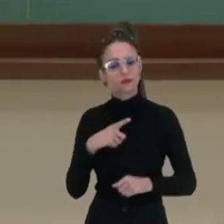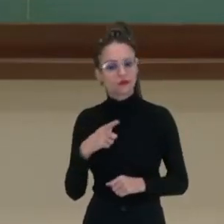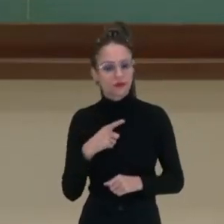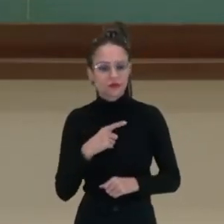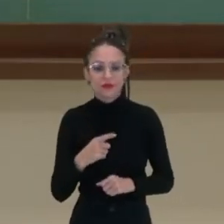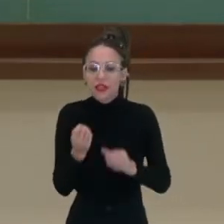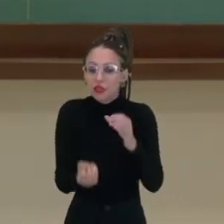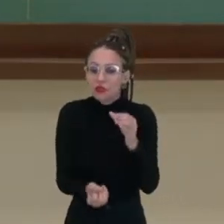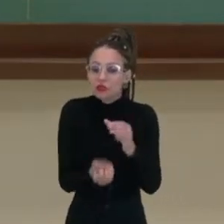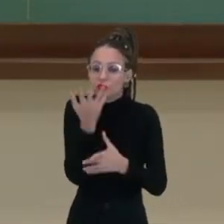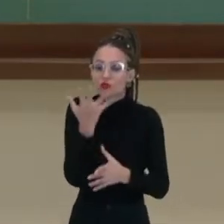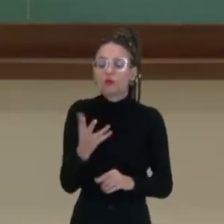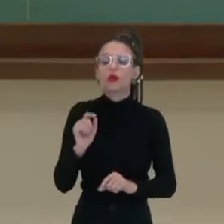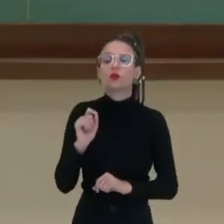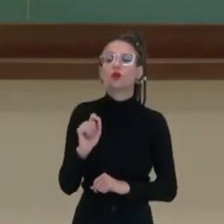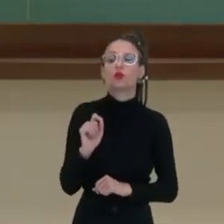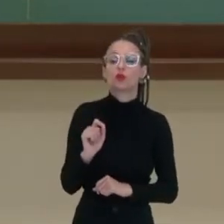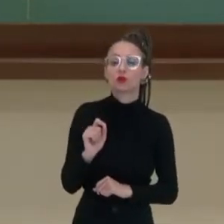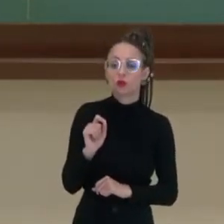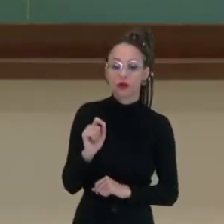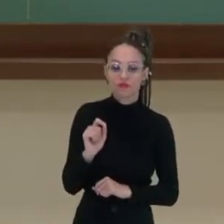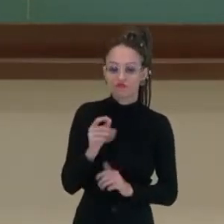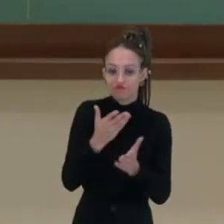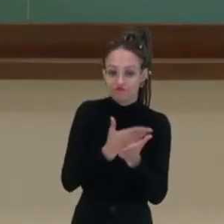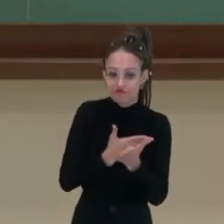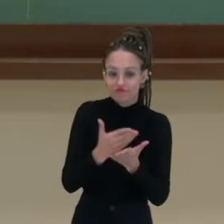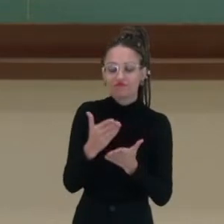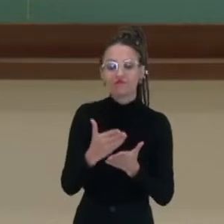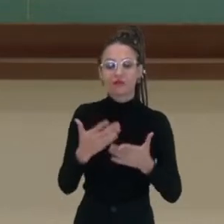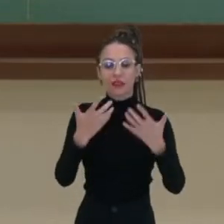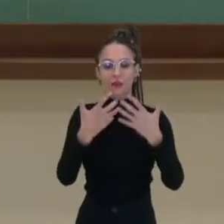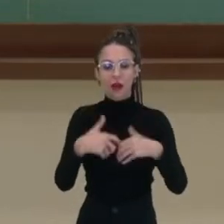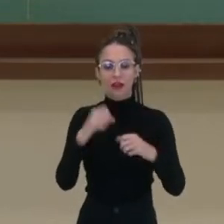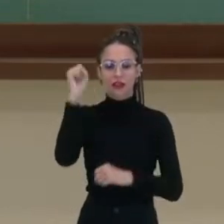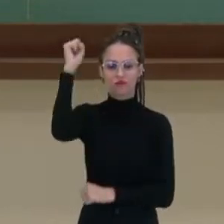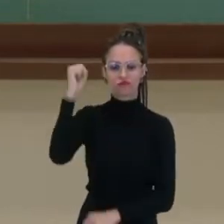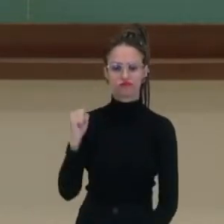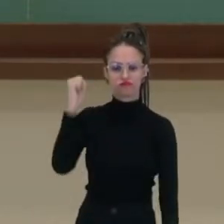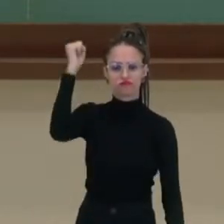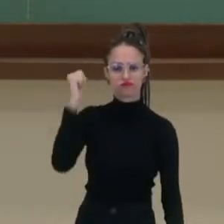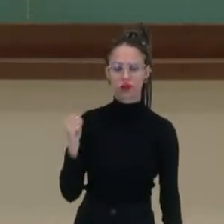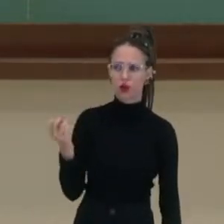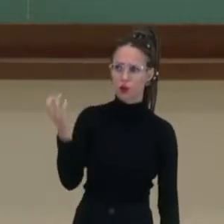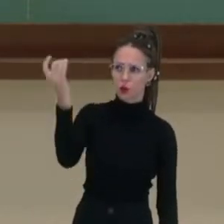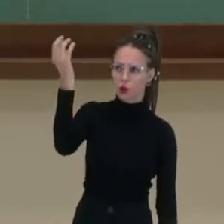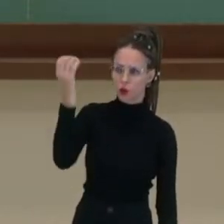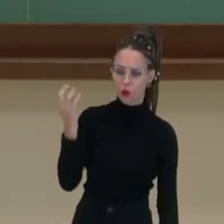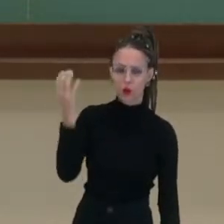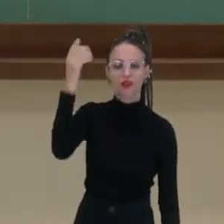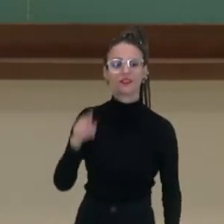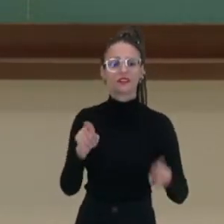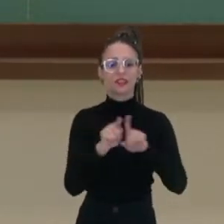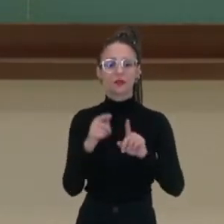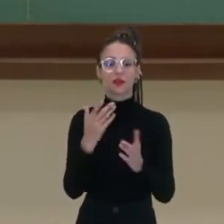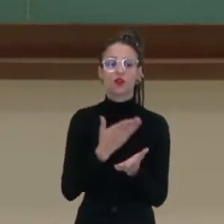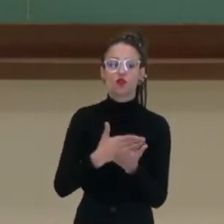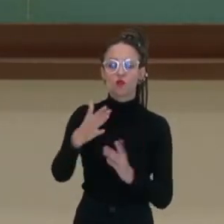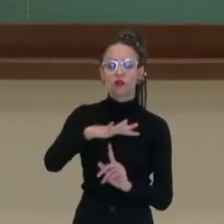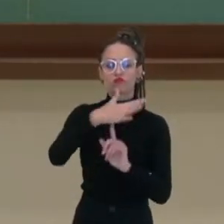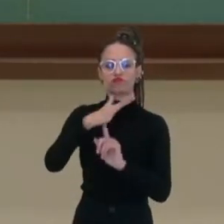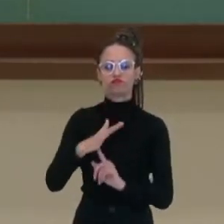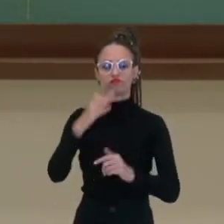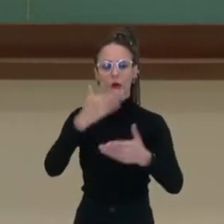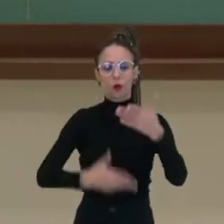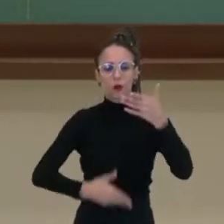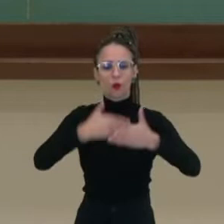pelo surgimento inicial, né, da máquina a vapor, e que gerou o tear mecânico, e o mundo